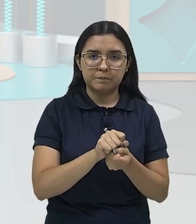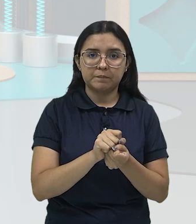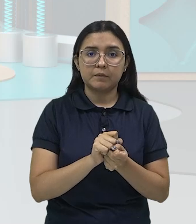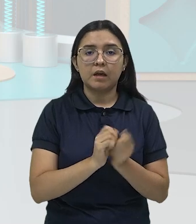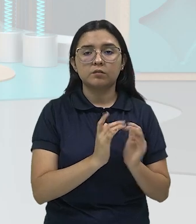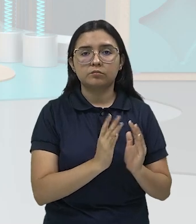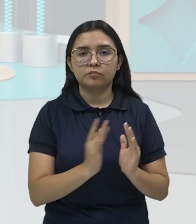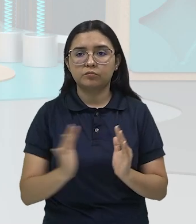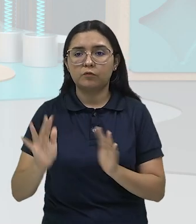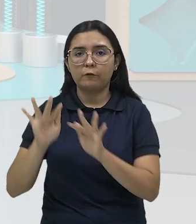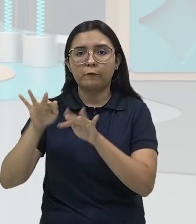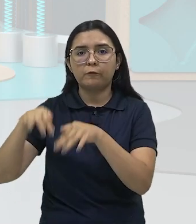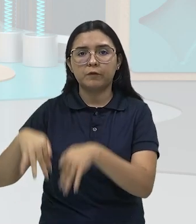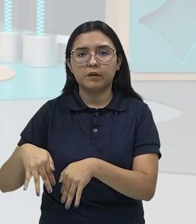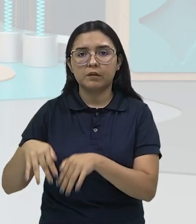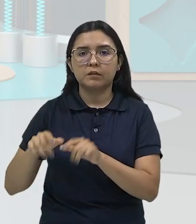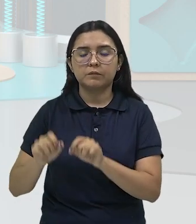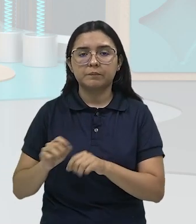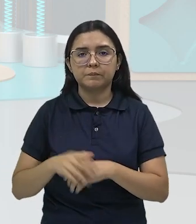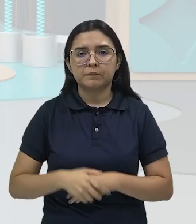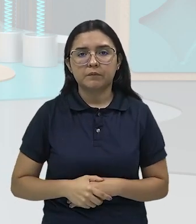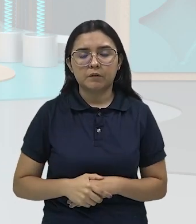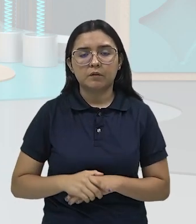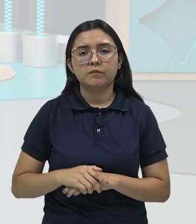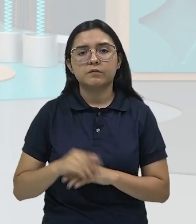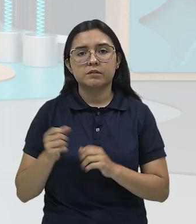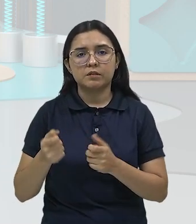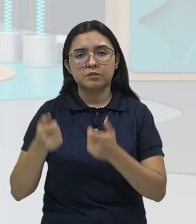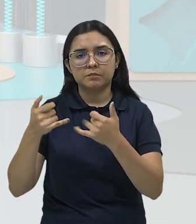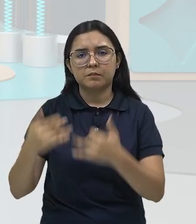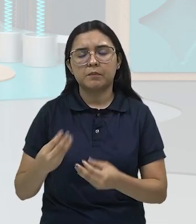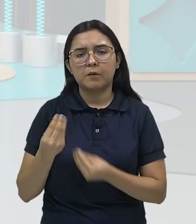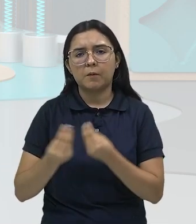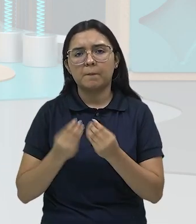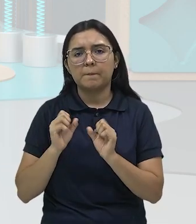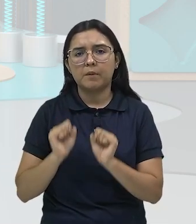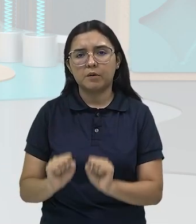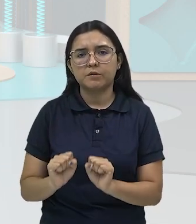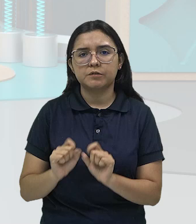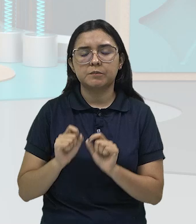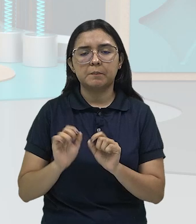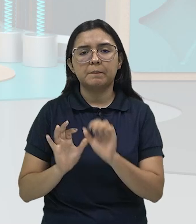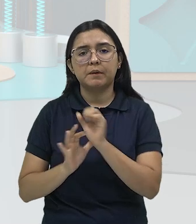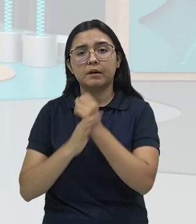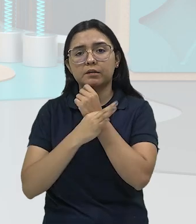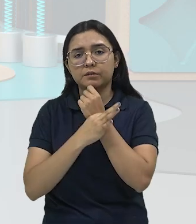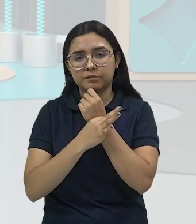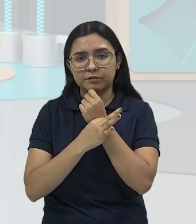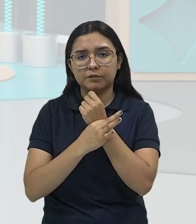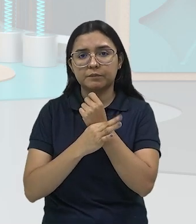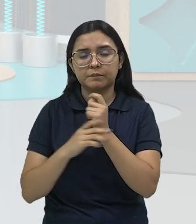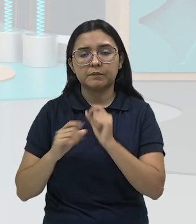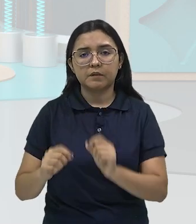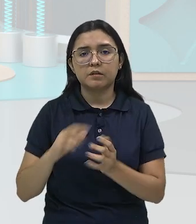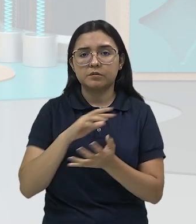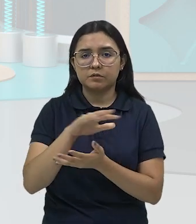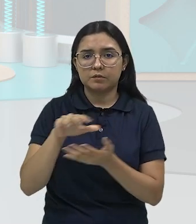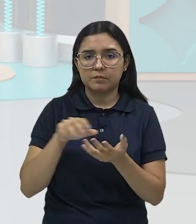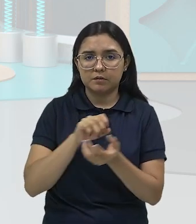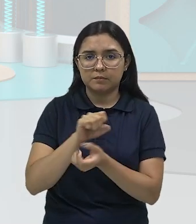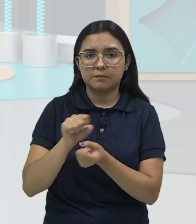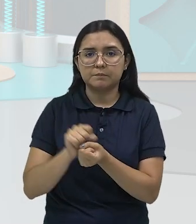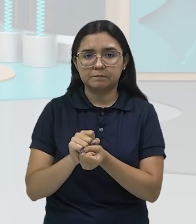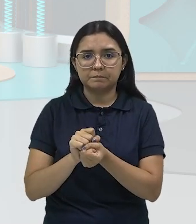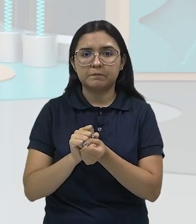E no fim, você diz como você pode fazer para garantir que a